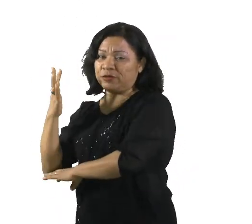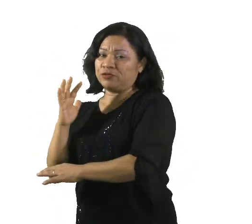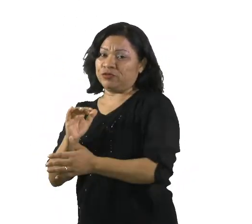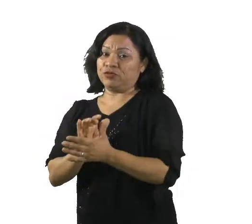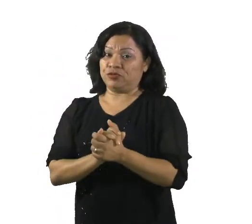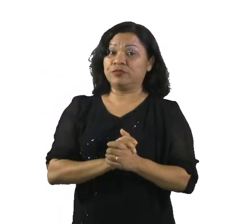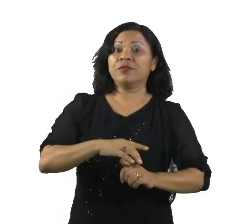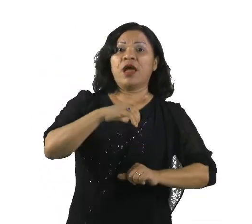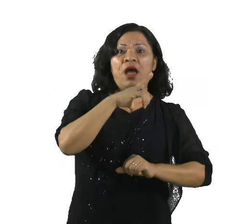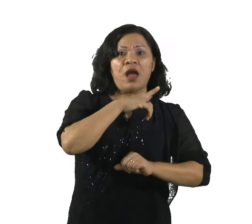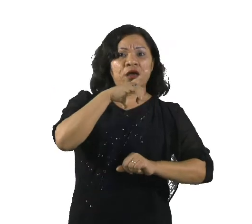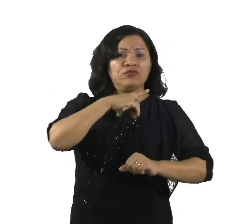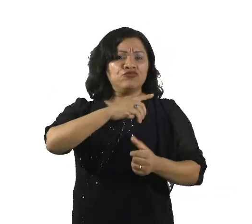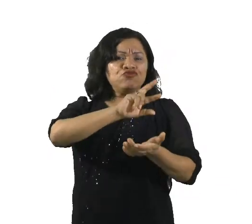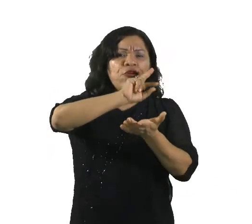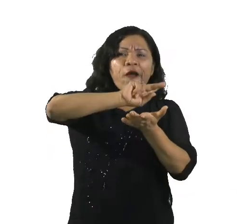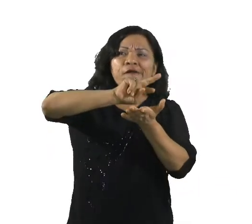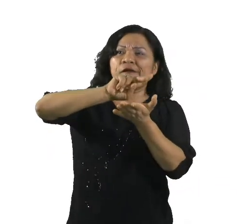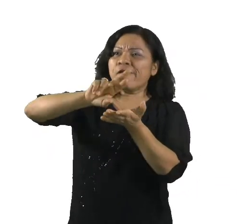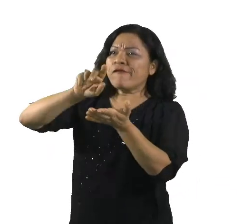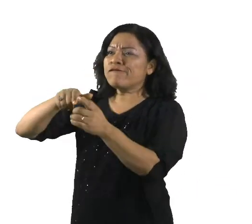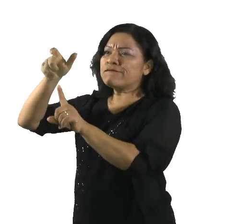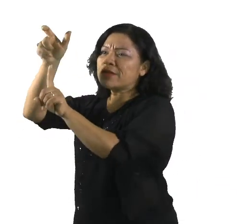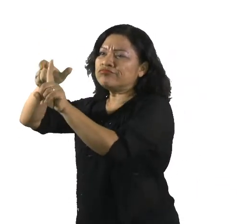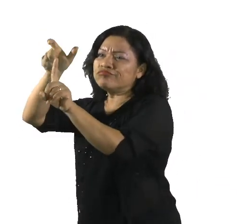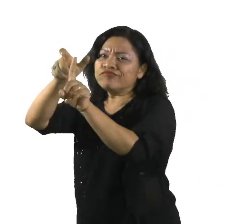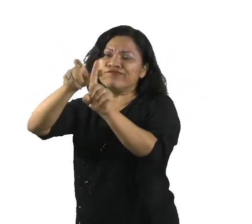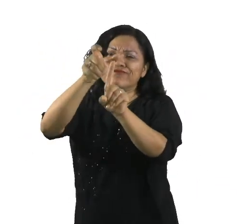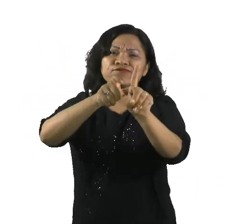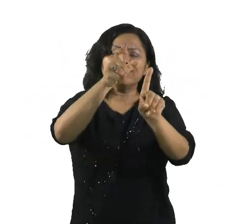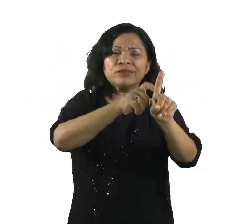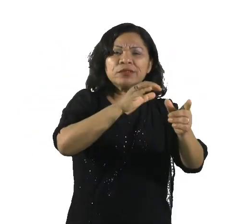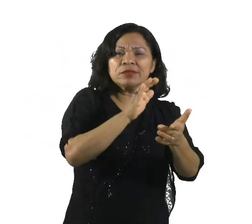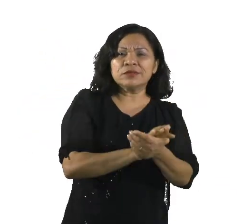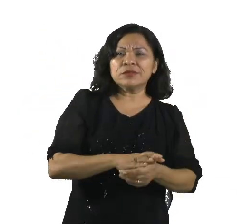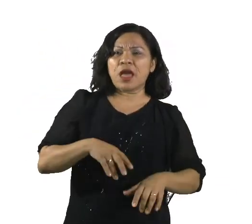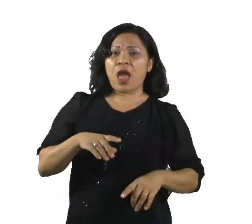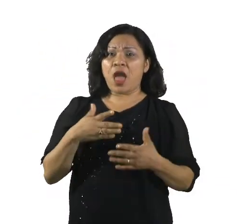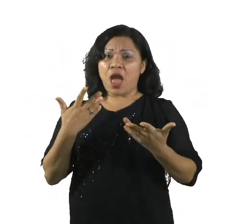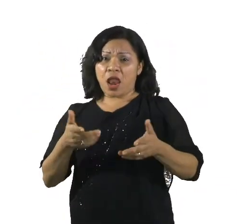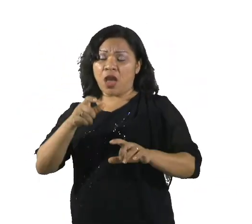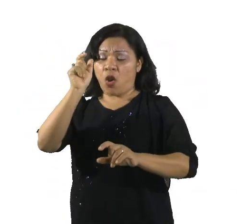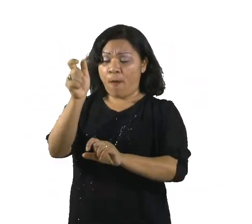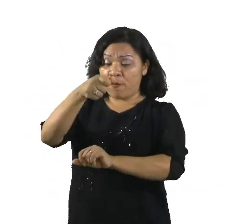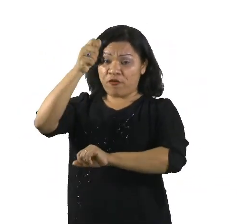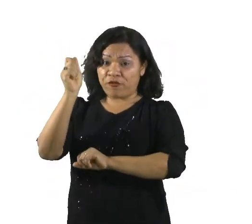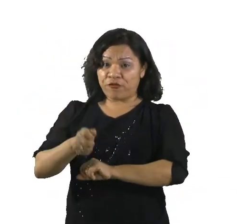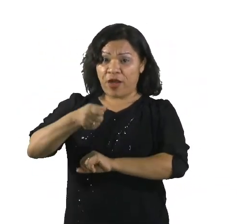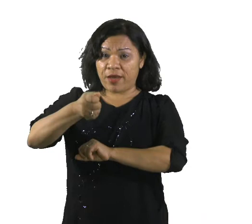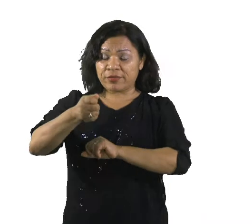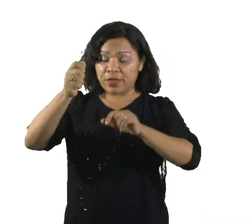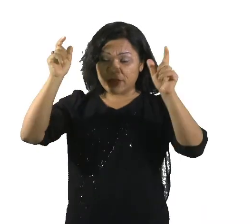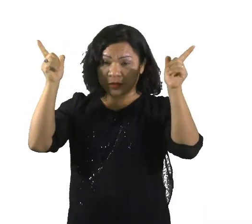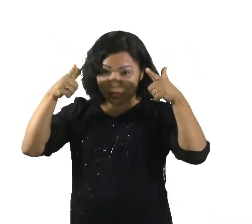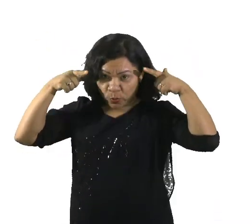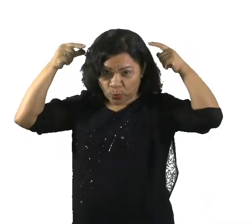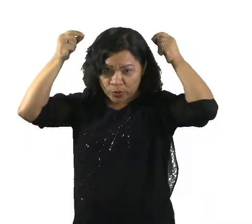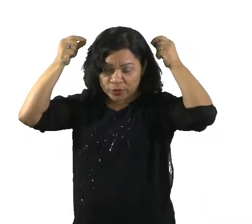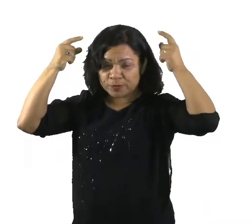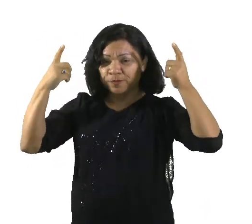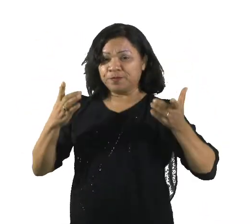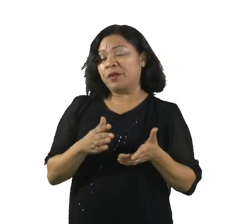seres mitológicos e fantásticos, tais como fadas e duendes. Lá habitavam